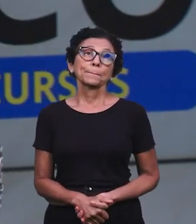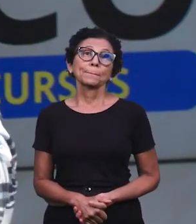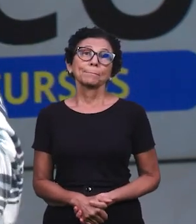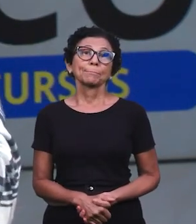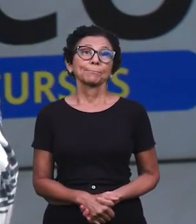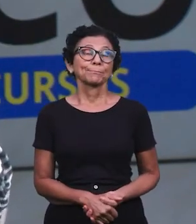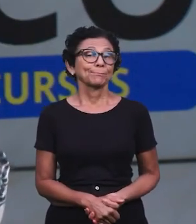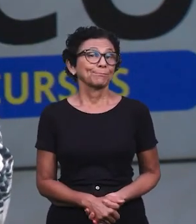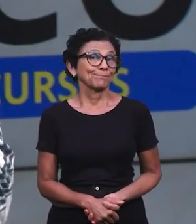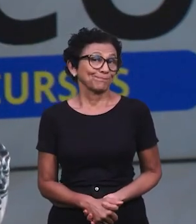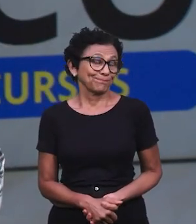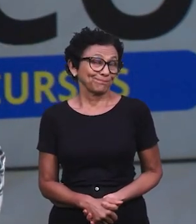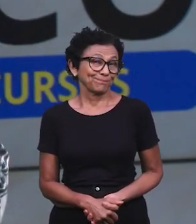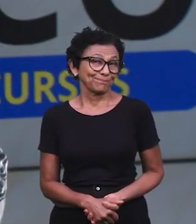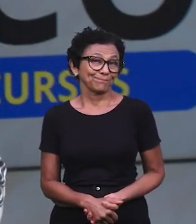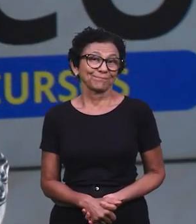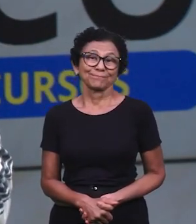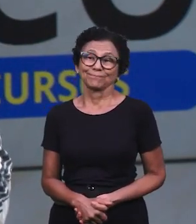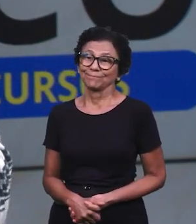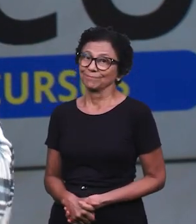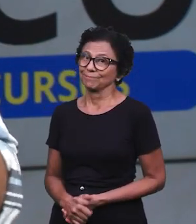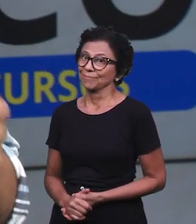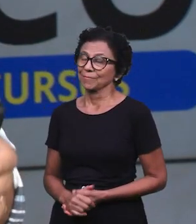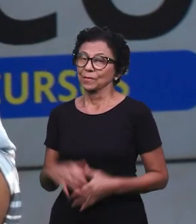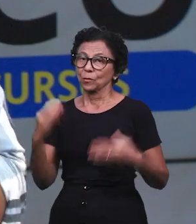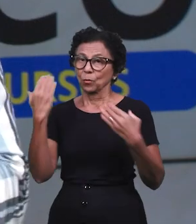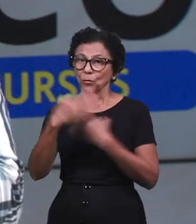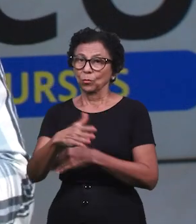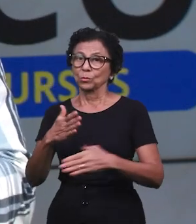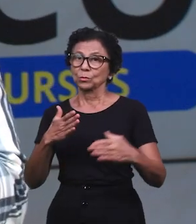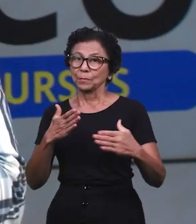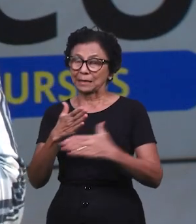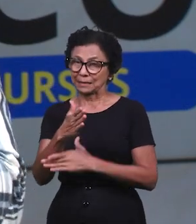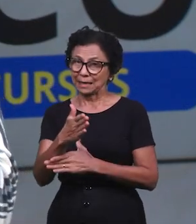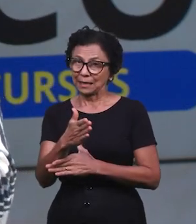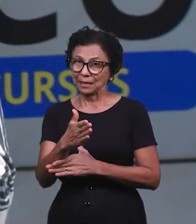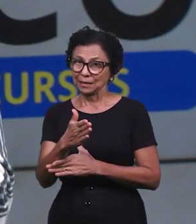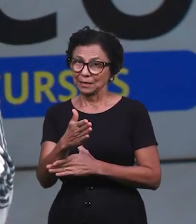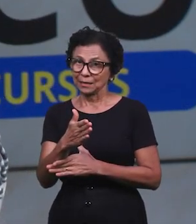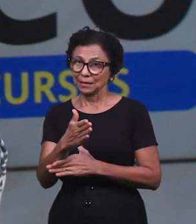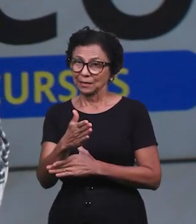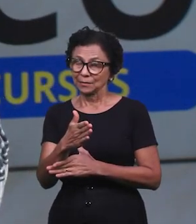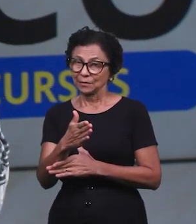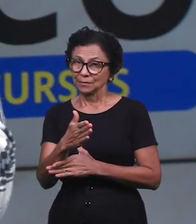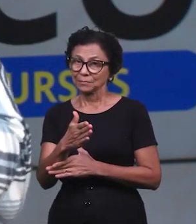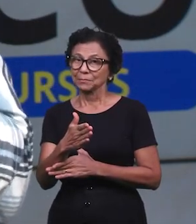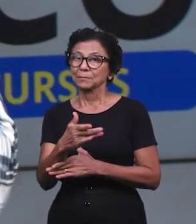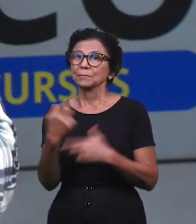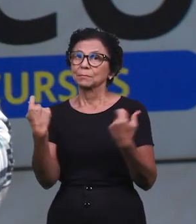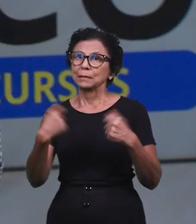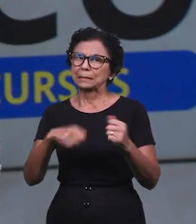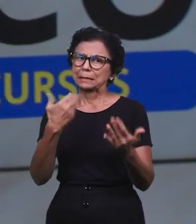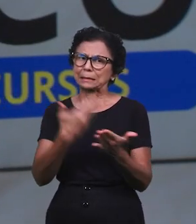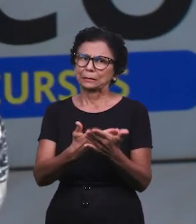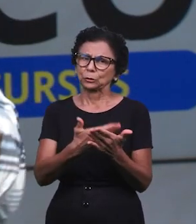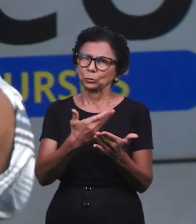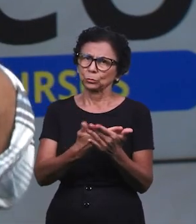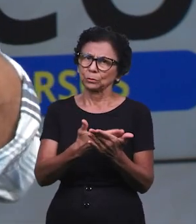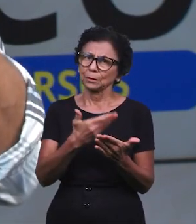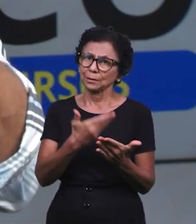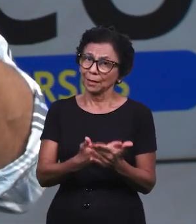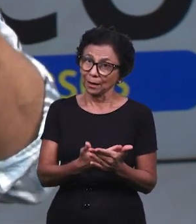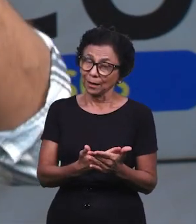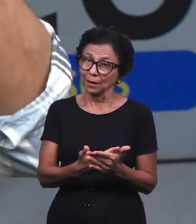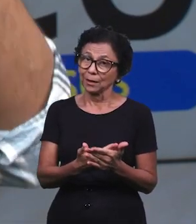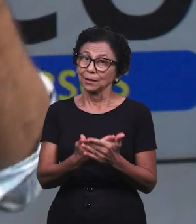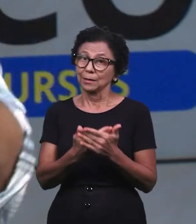especialmente um de ponta, sem estudar, tá certo? Já falamos sobre isso. E para que você possa se tornar competitivo, se tornar